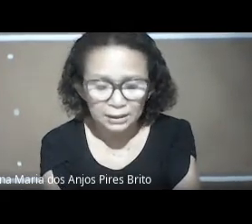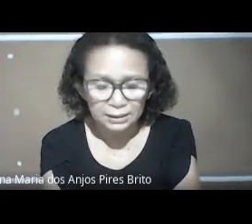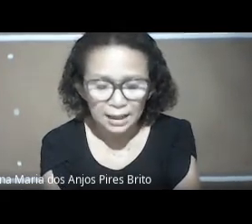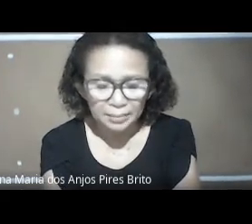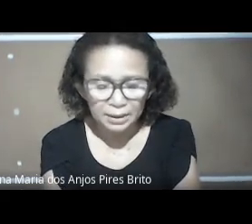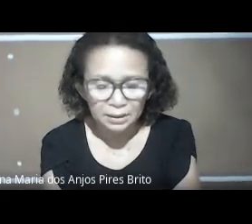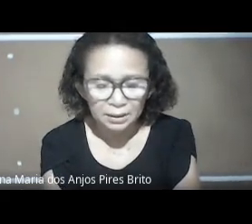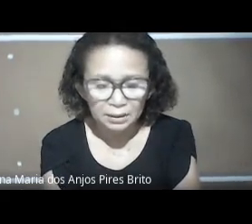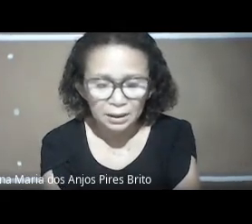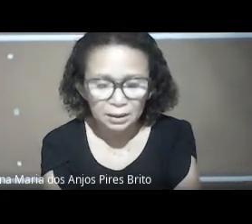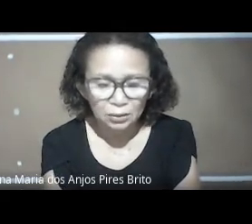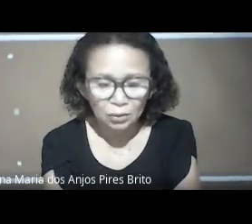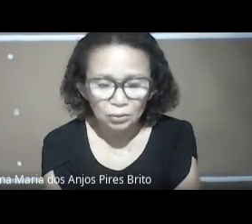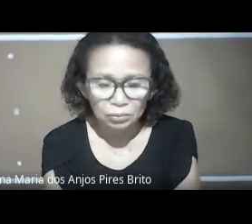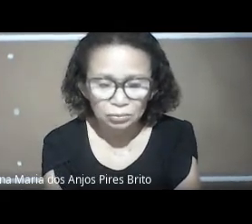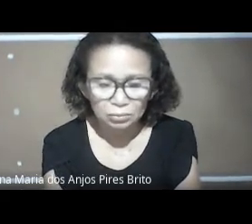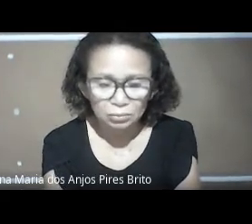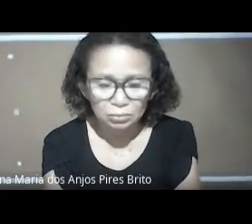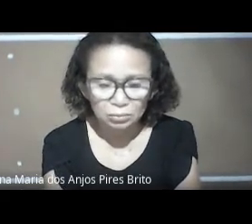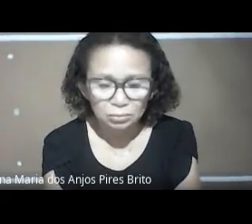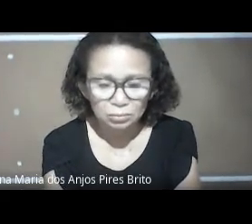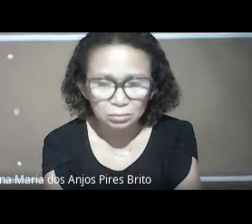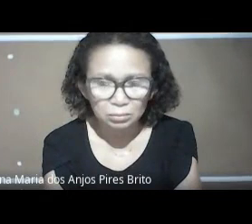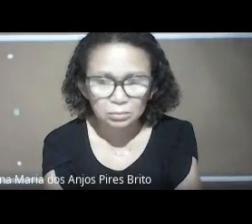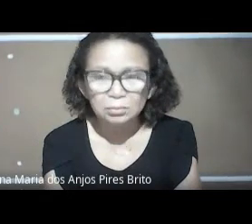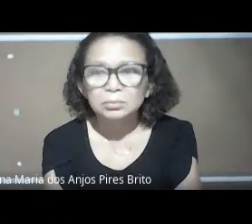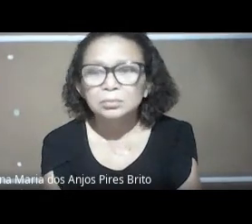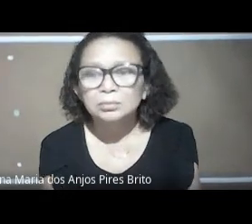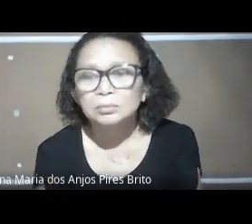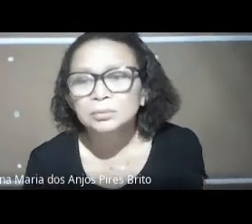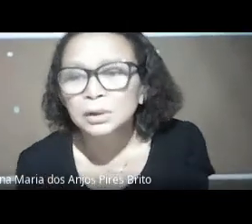Nem no WhatsApp aqui ninguém entrou.